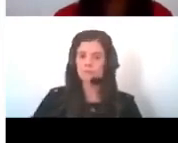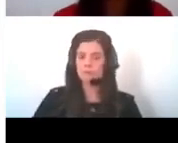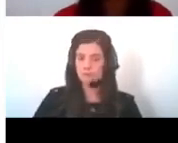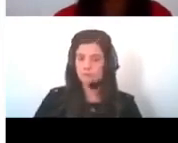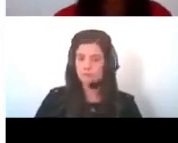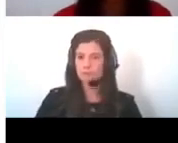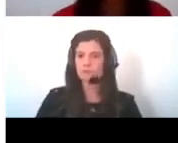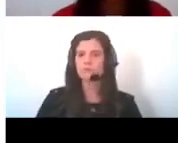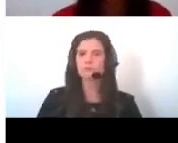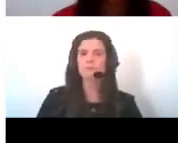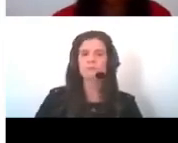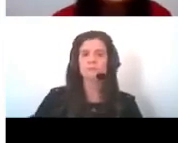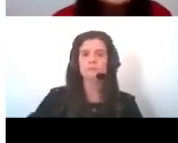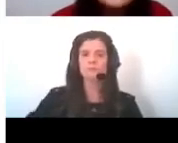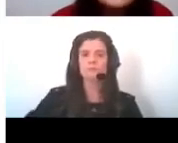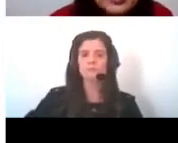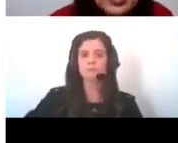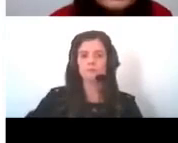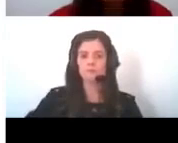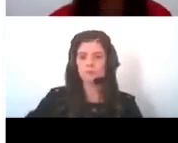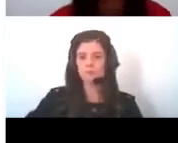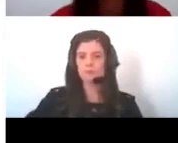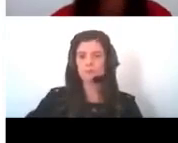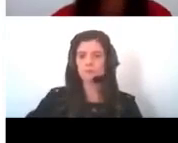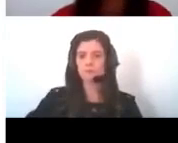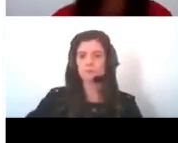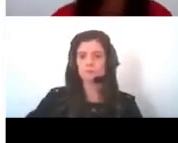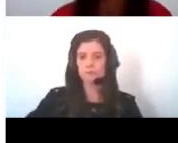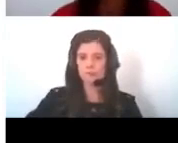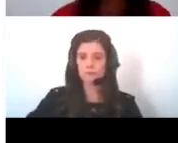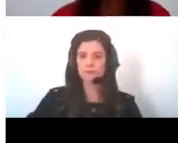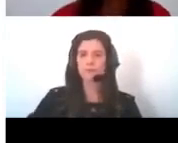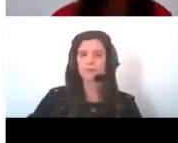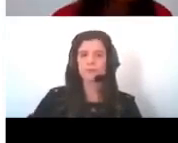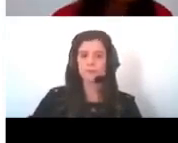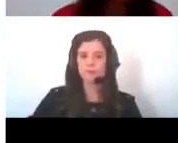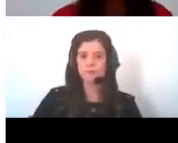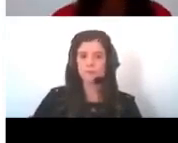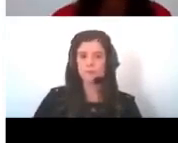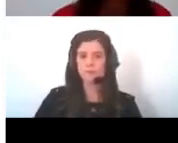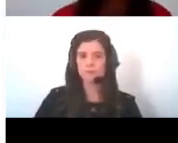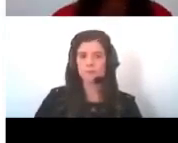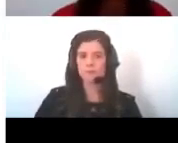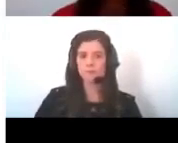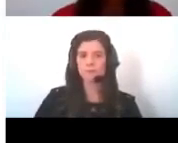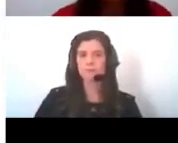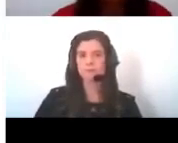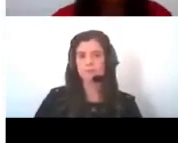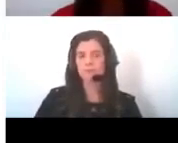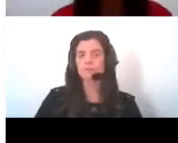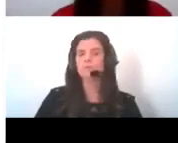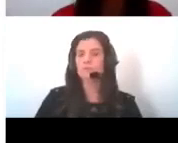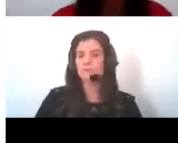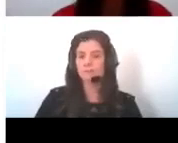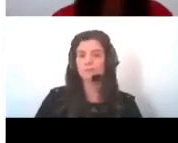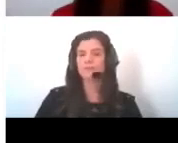mencionado anteriormente. Então, ela está aí, né? Fora isso, naqueles links dos principais serviços e hot